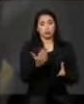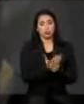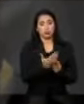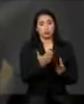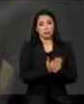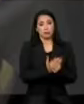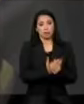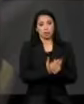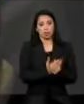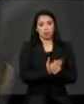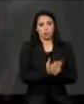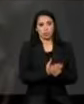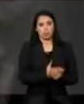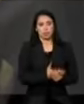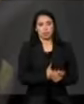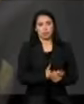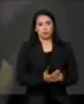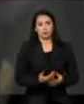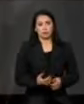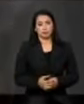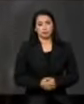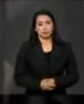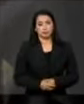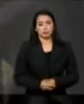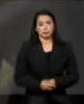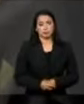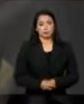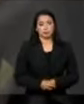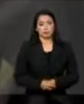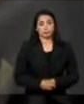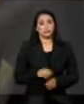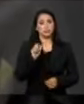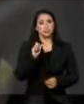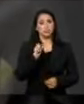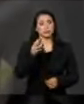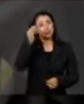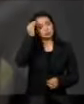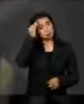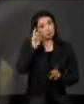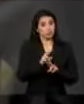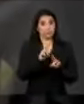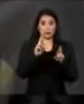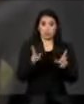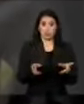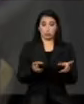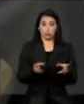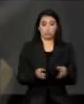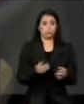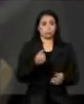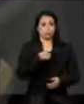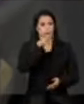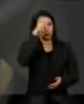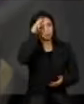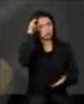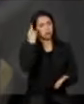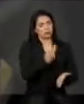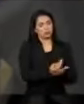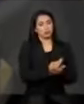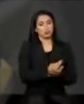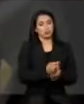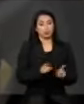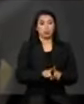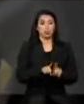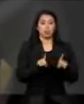penal, entendo eu, é o direito da defesa. Quem quiser entender de outra forma, tenho todo o respeito. Mas,